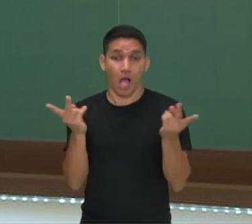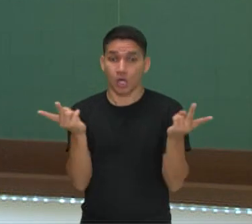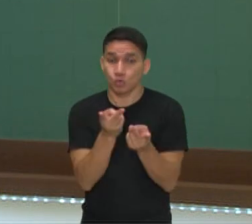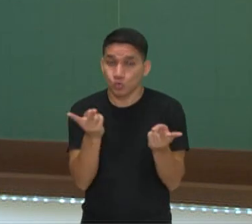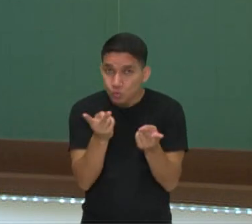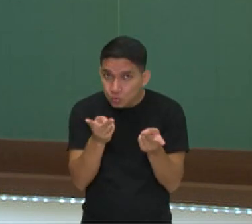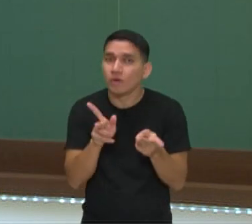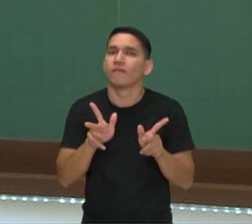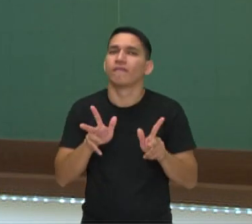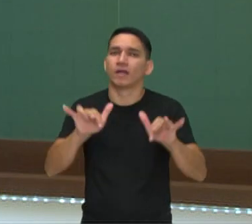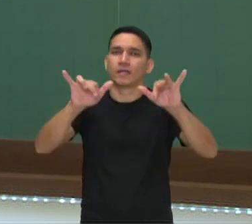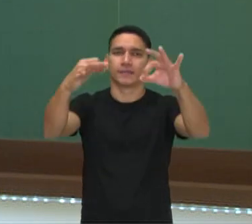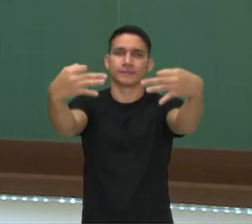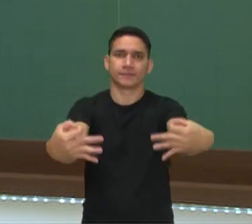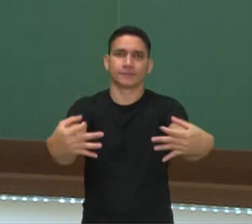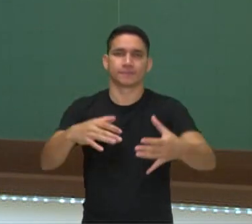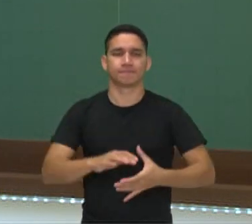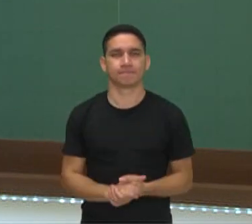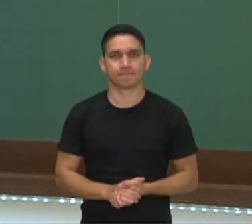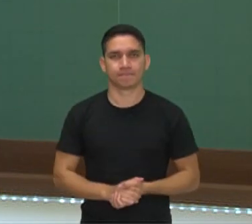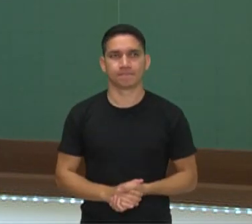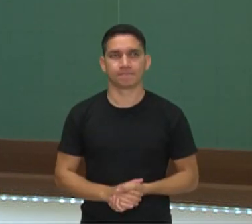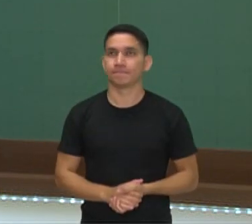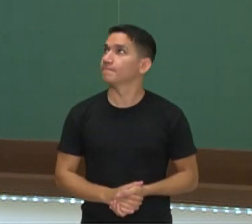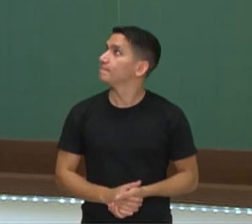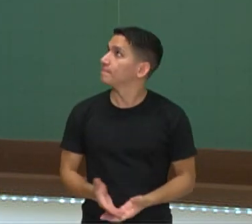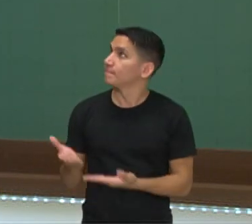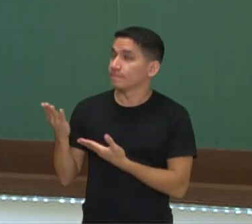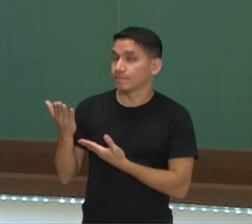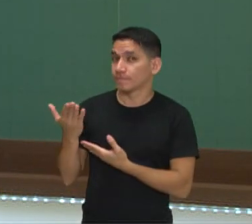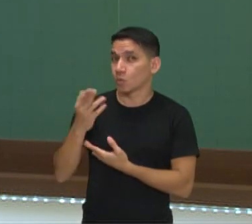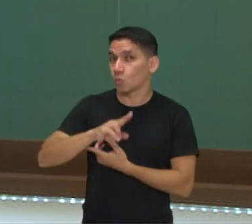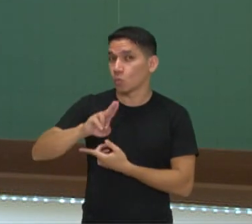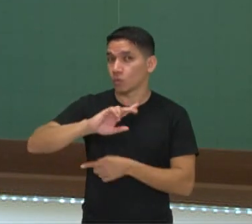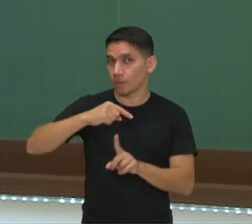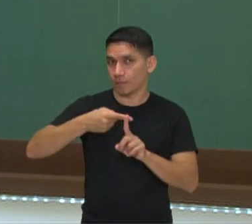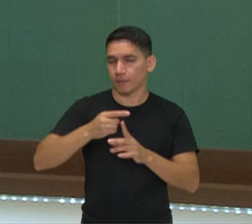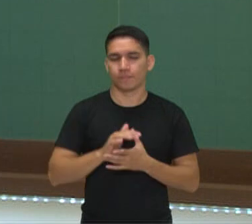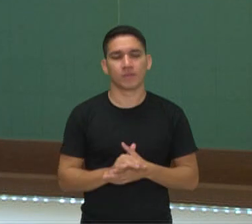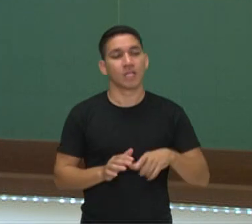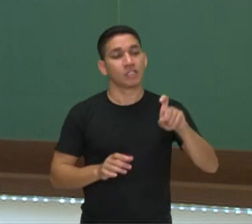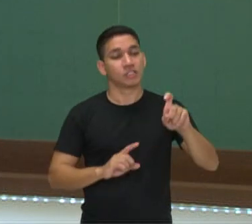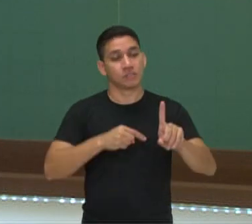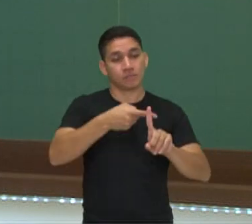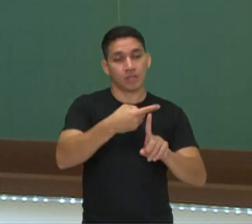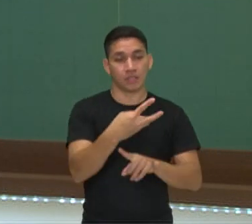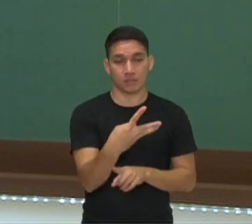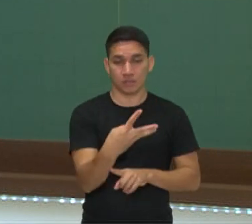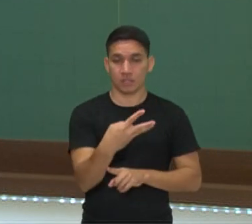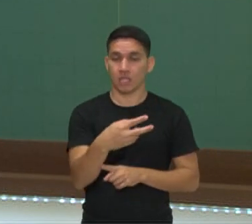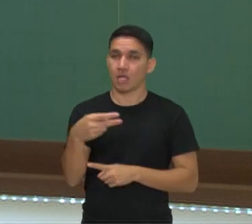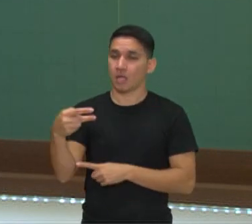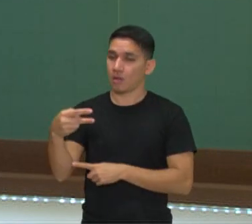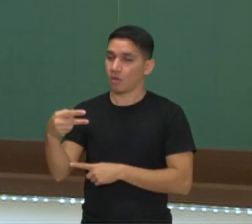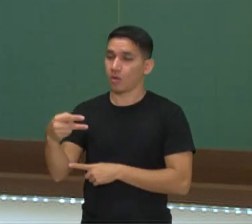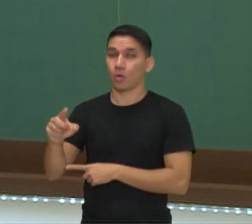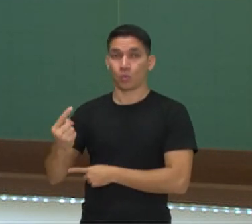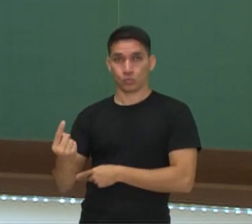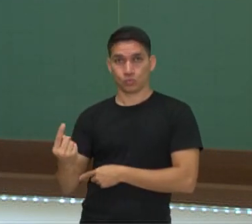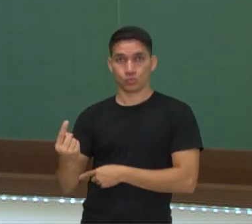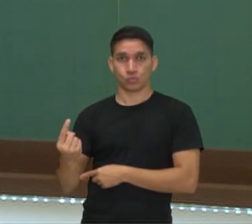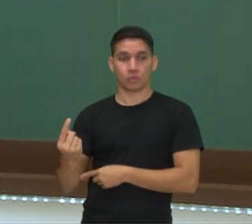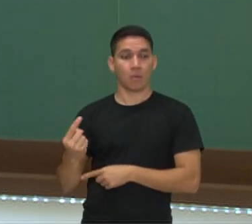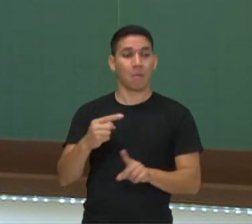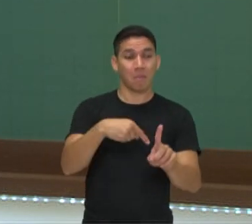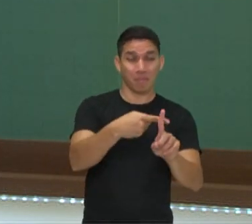duas respostas, tá bom? Então, utilizando mais, x mais 3 igual a 1, mais 3 eu passo